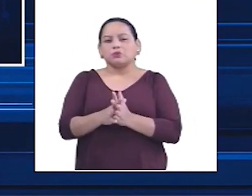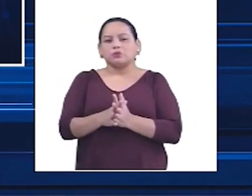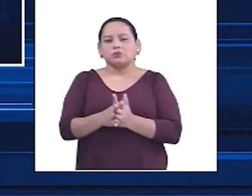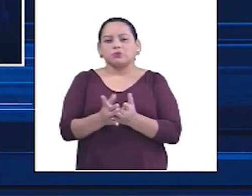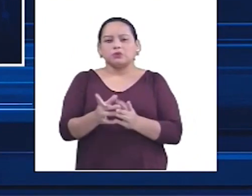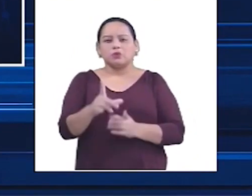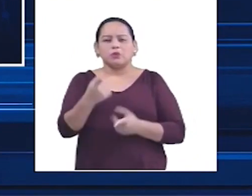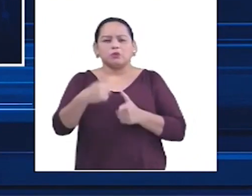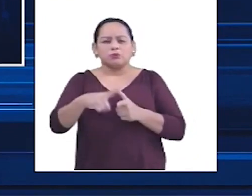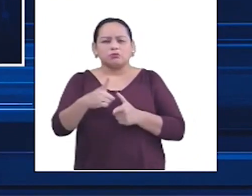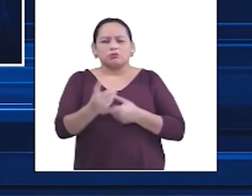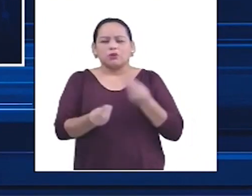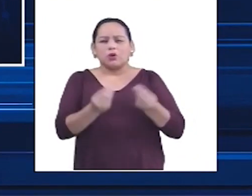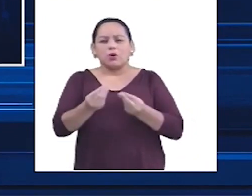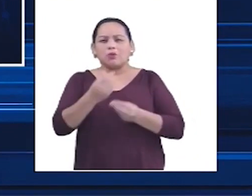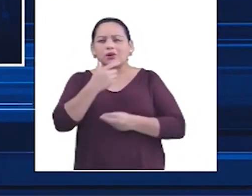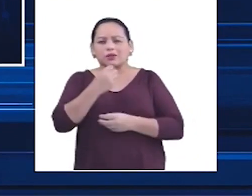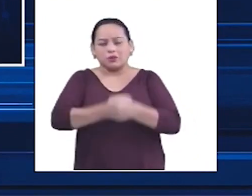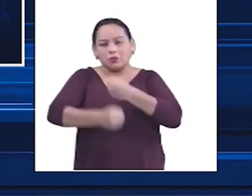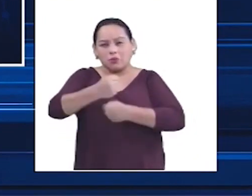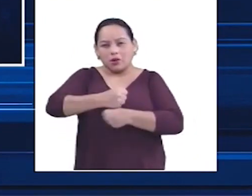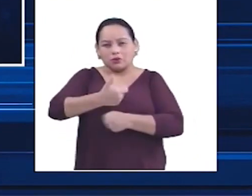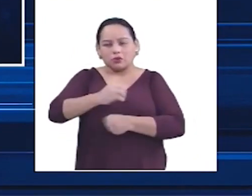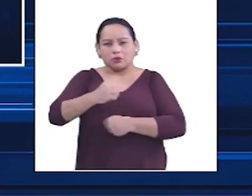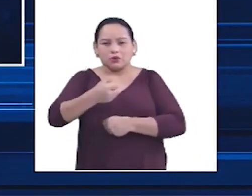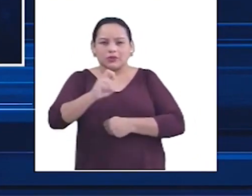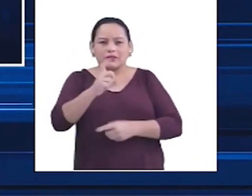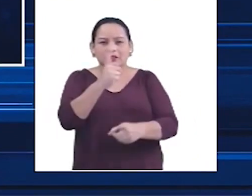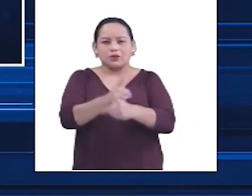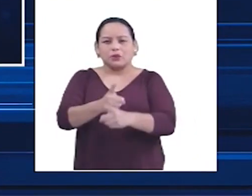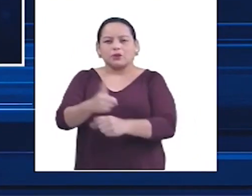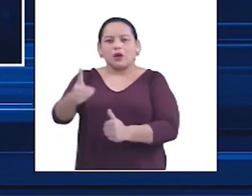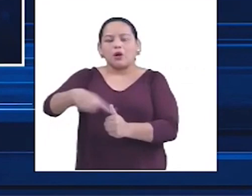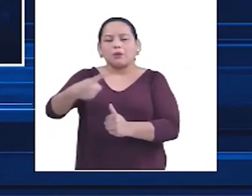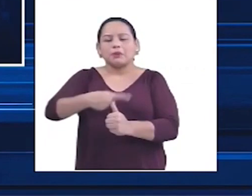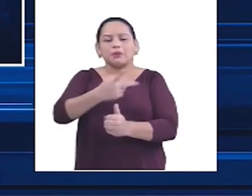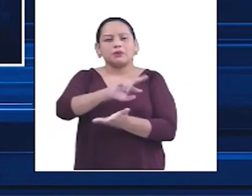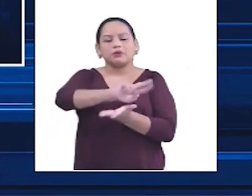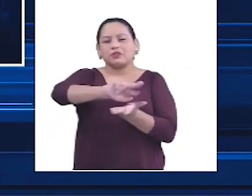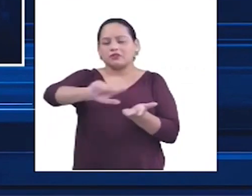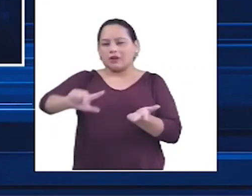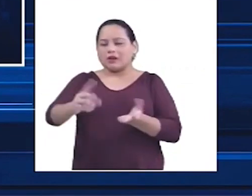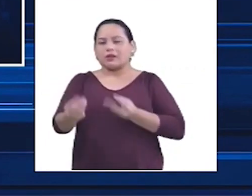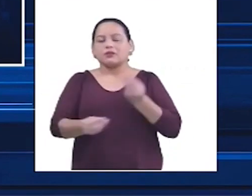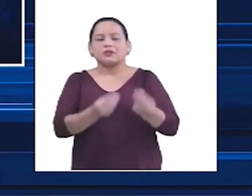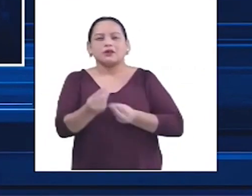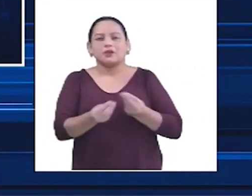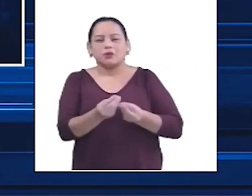found. Então, em 2015, foi encontrado o primeiro de